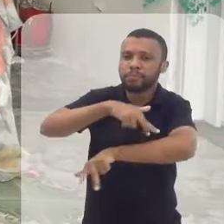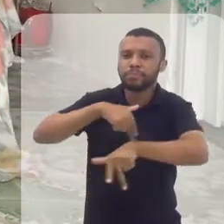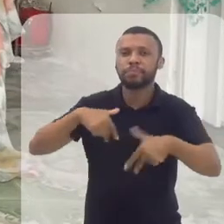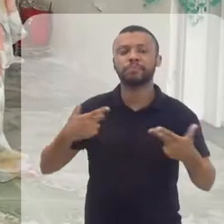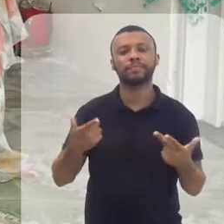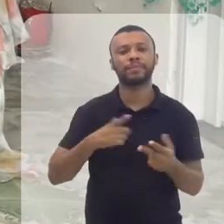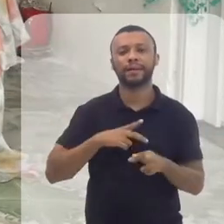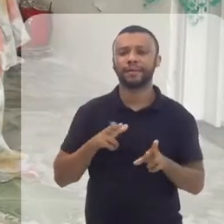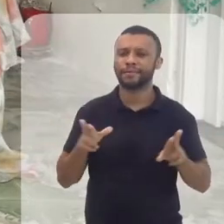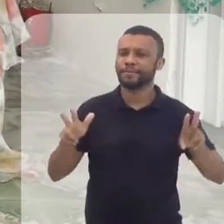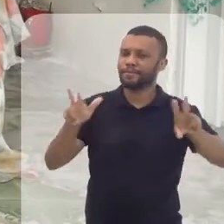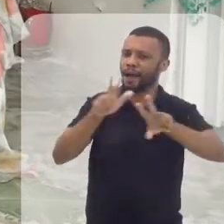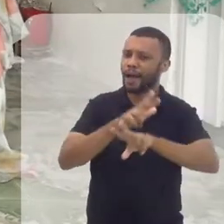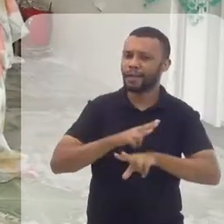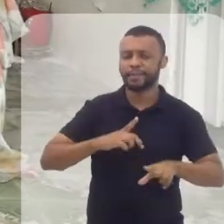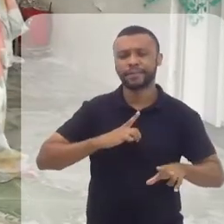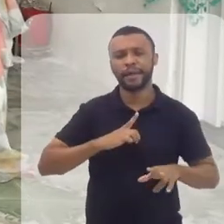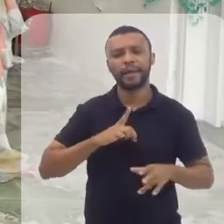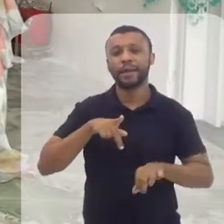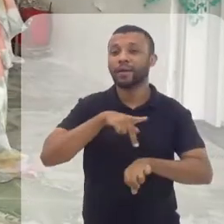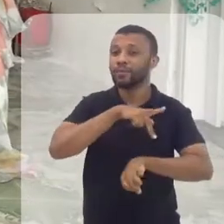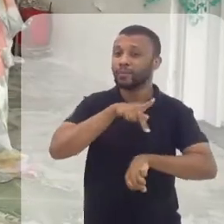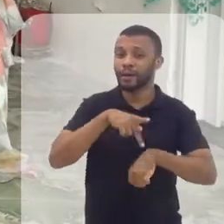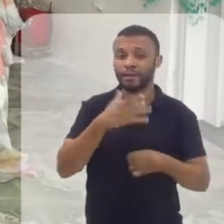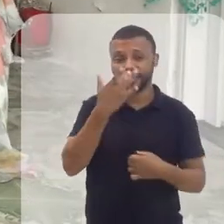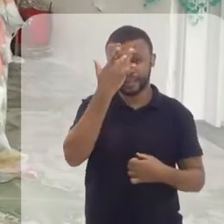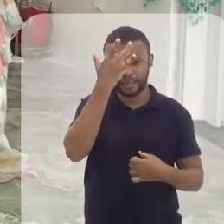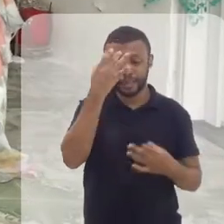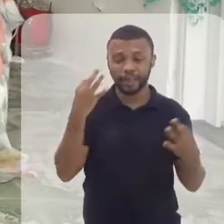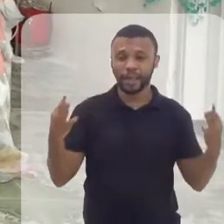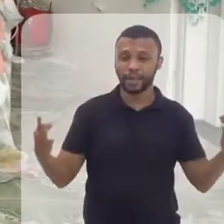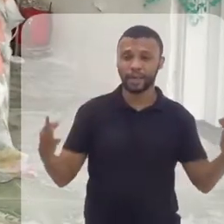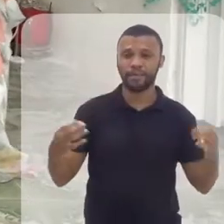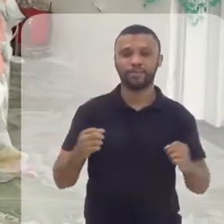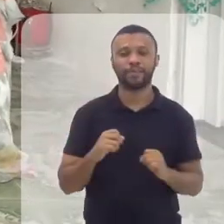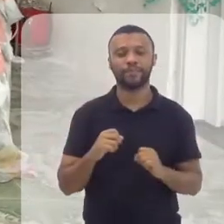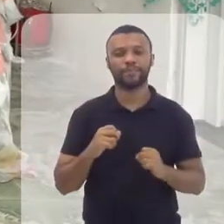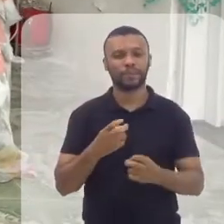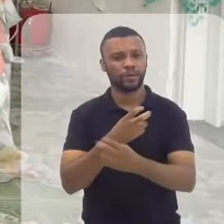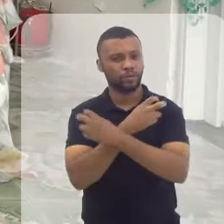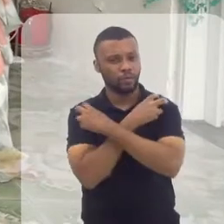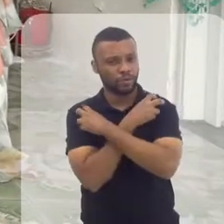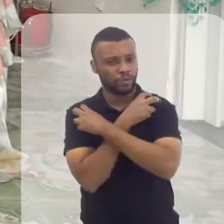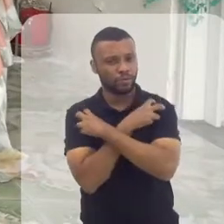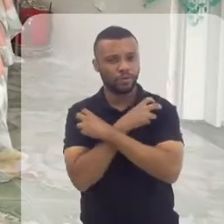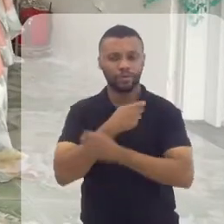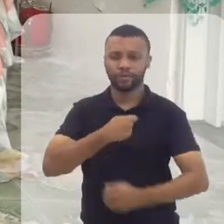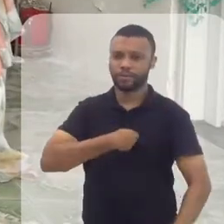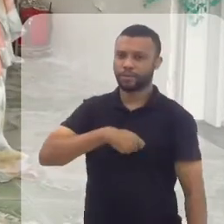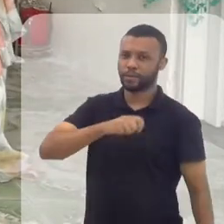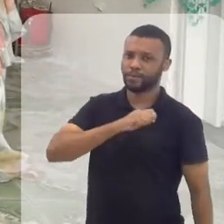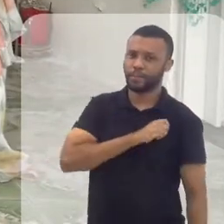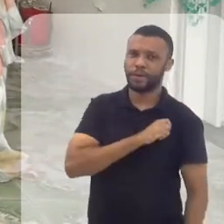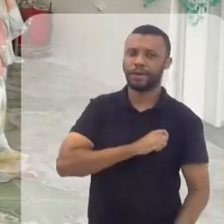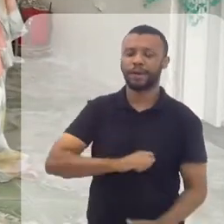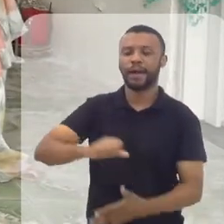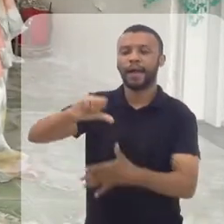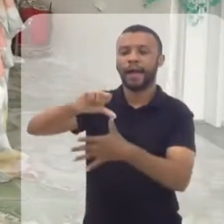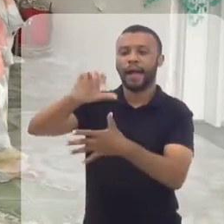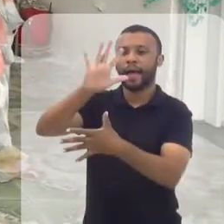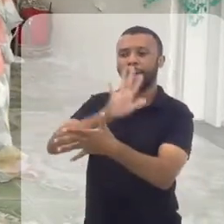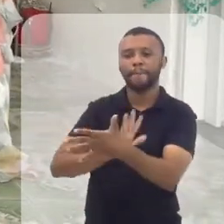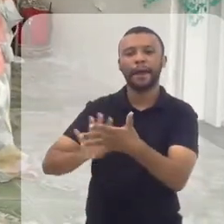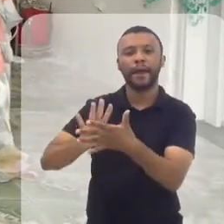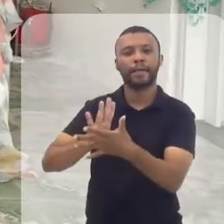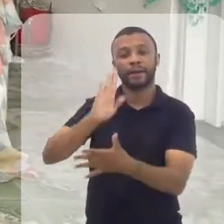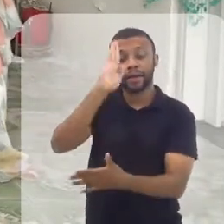Né? Então, tem variados, porque tem cigano na Índia, tem cigano no Egito, tem cigano na Espanha. né? Tem cigano na América,